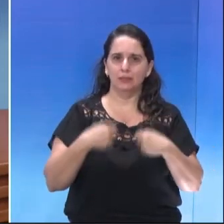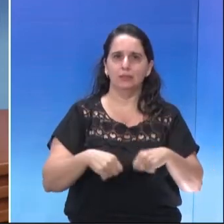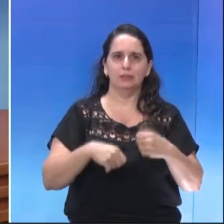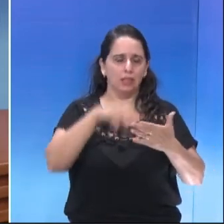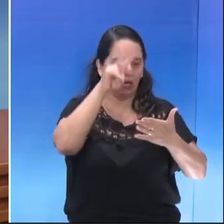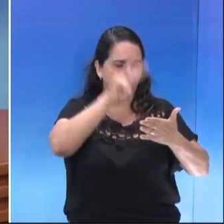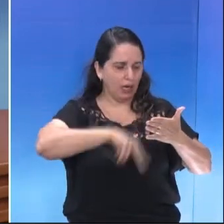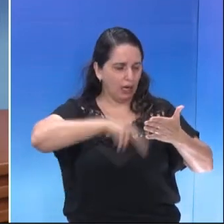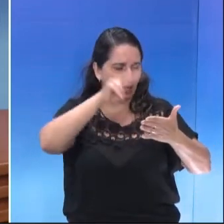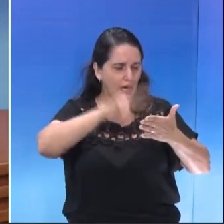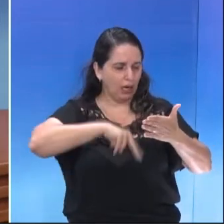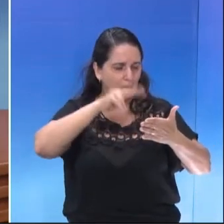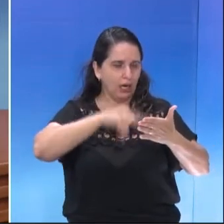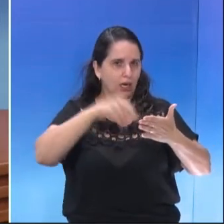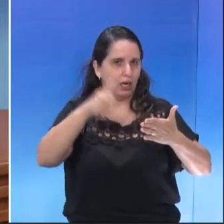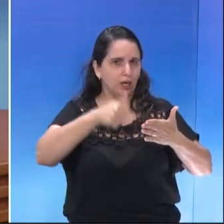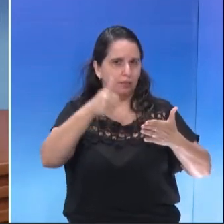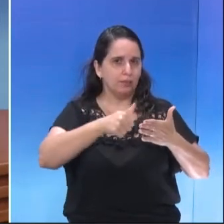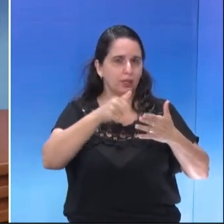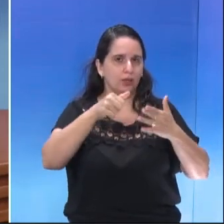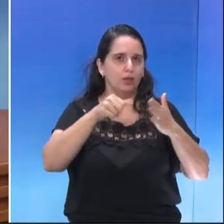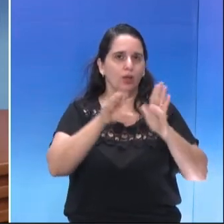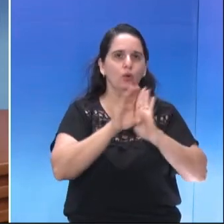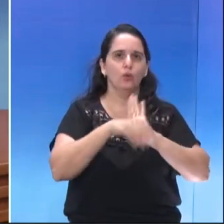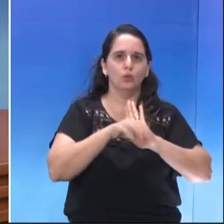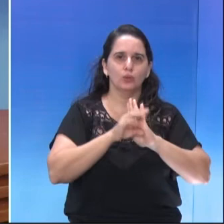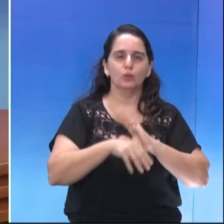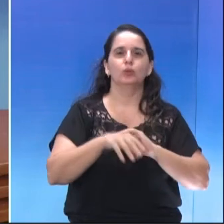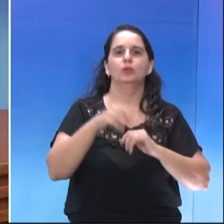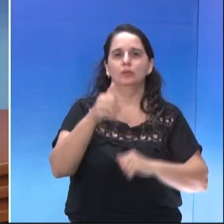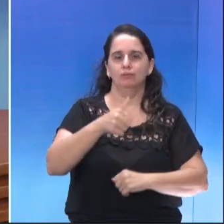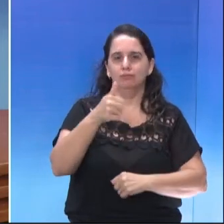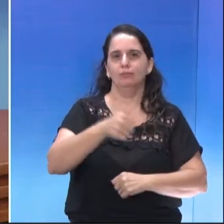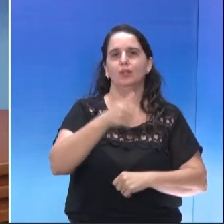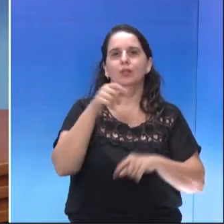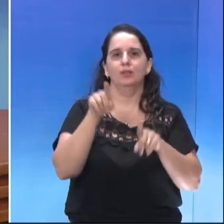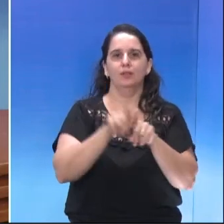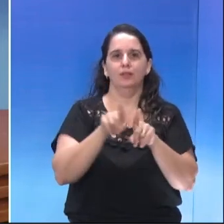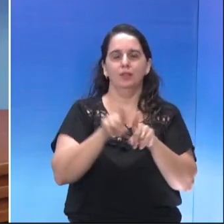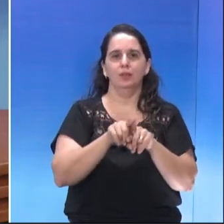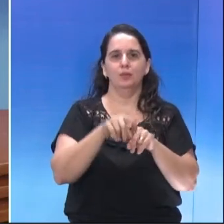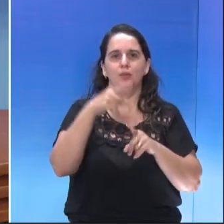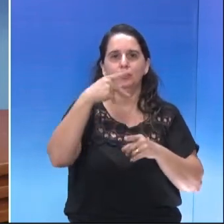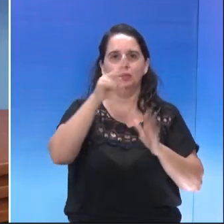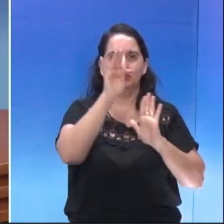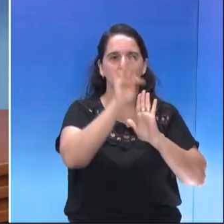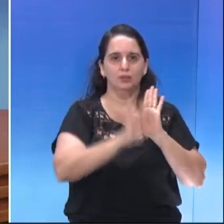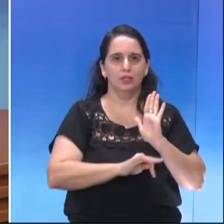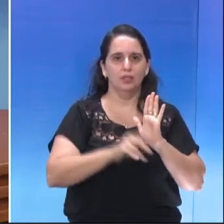preço, precisa ler, melhorar o seu conteúdo, porque certamente isso vai melhorar o seu texto.